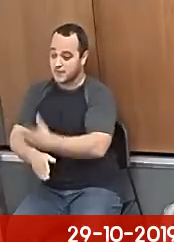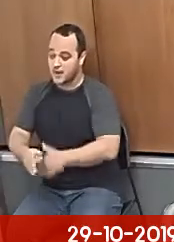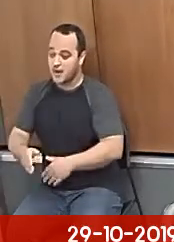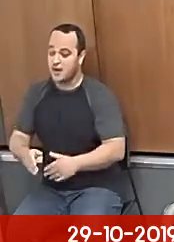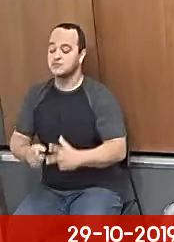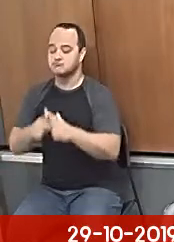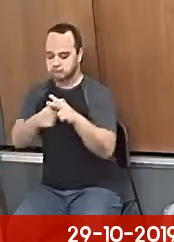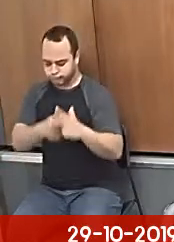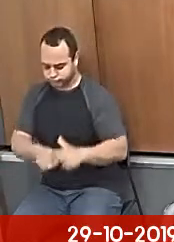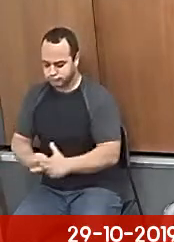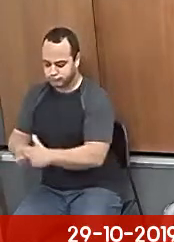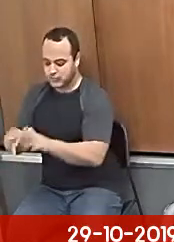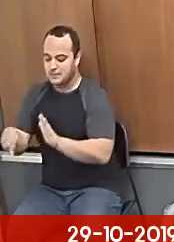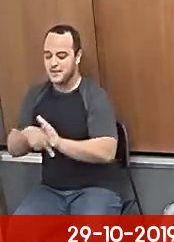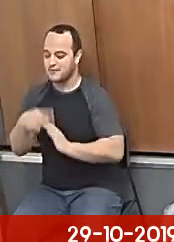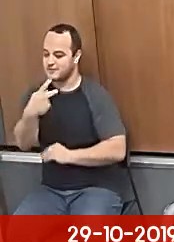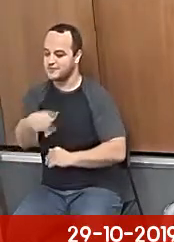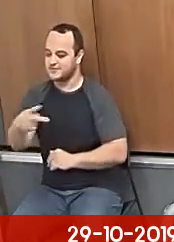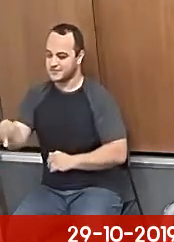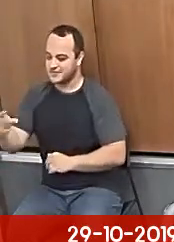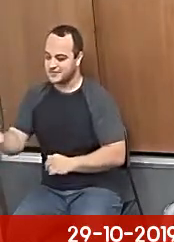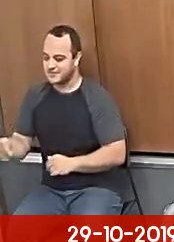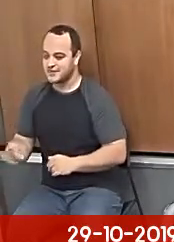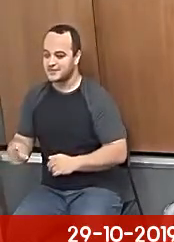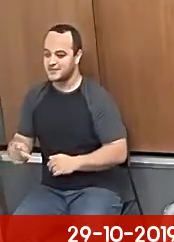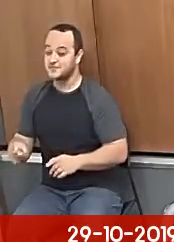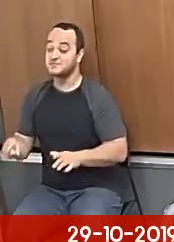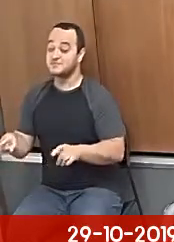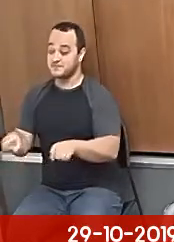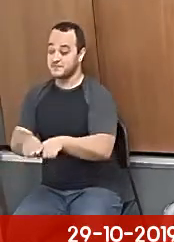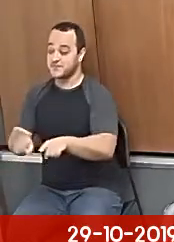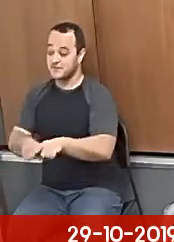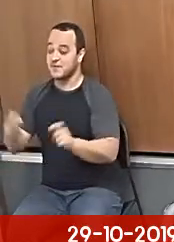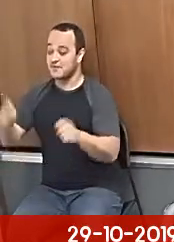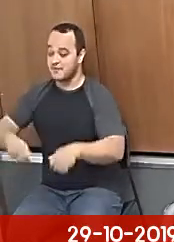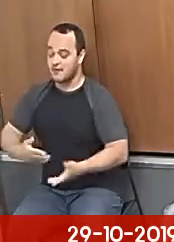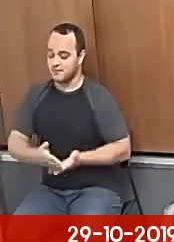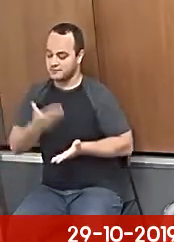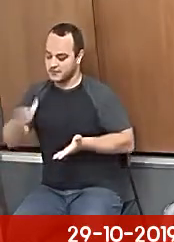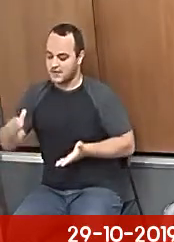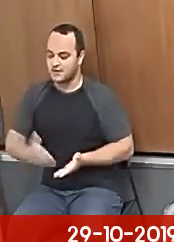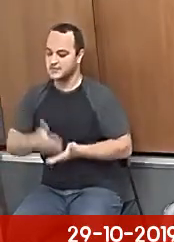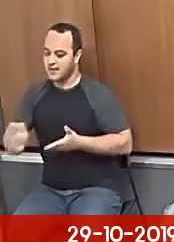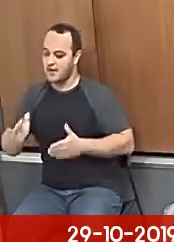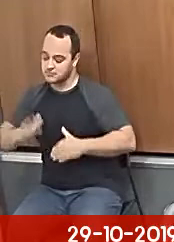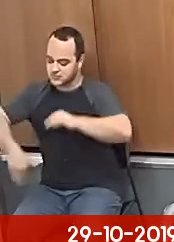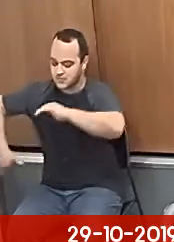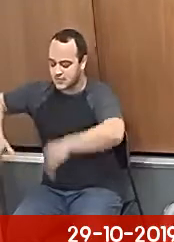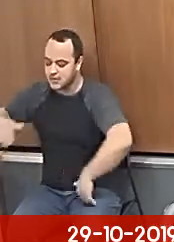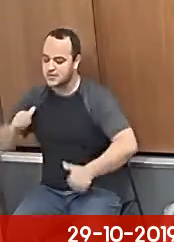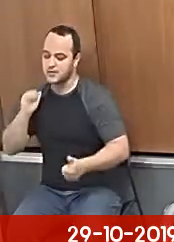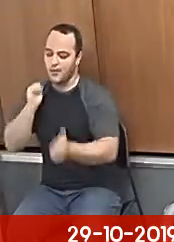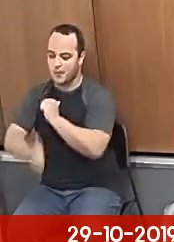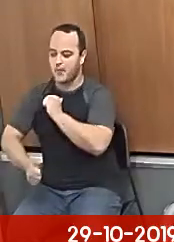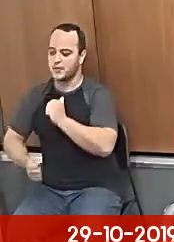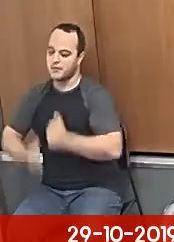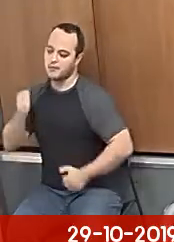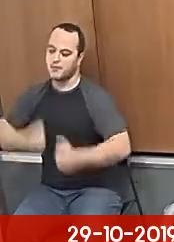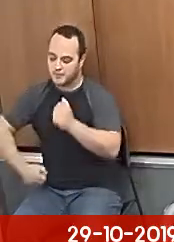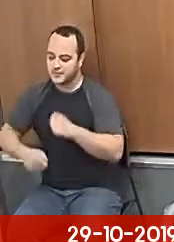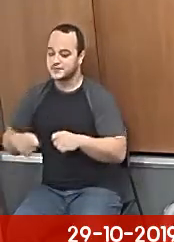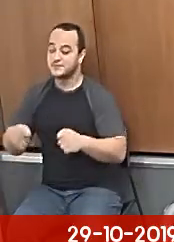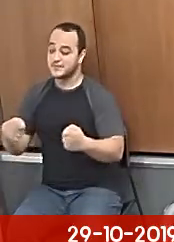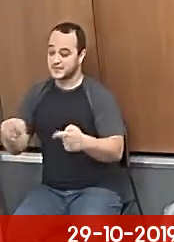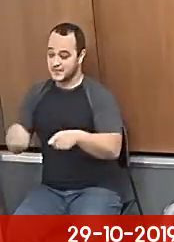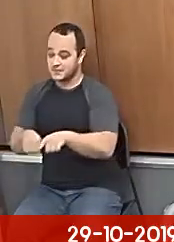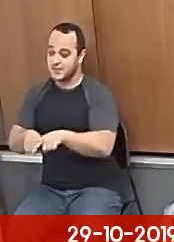futebol e joguem futebol, eu quero desenvolver lá o tênis de mesa, eu quero desenvolver uma natação, eu quero desenvolver a corrida. Então, assim, a gente